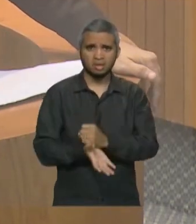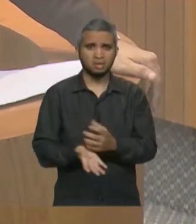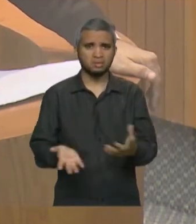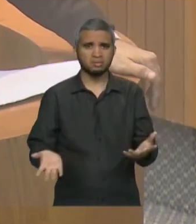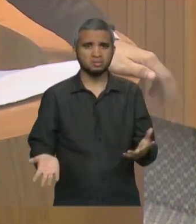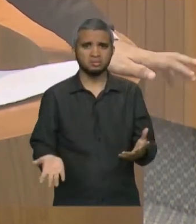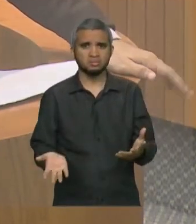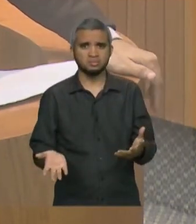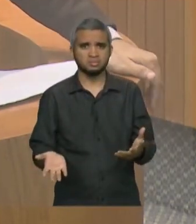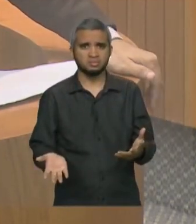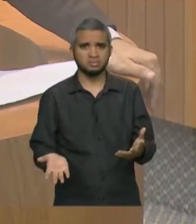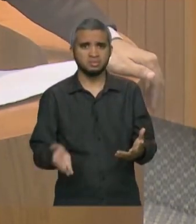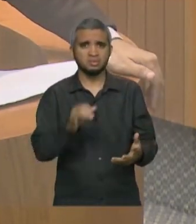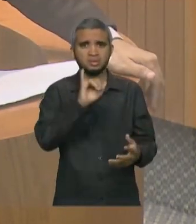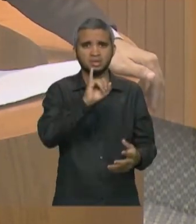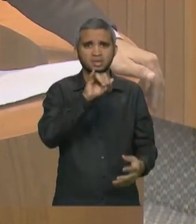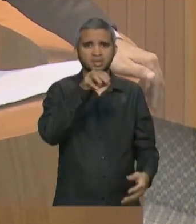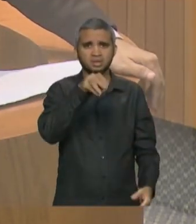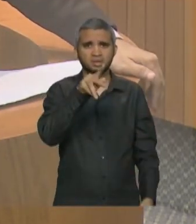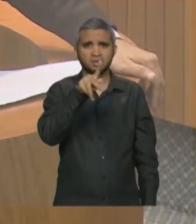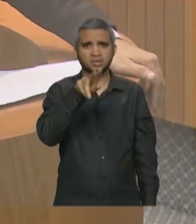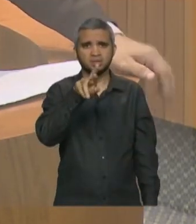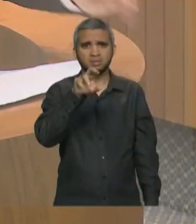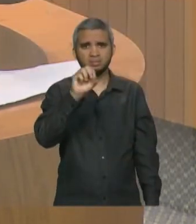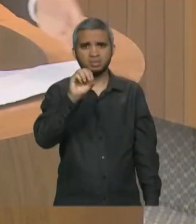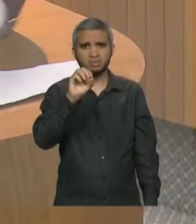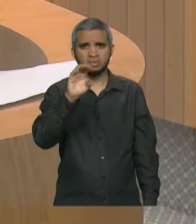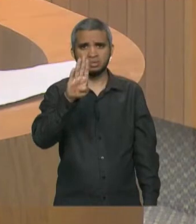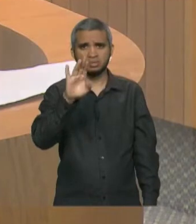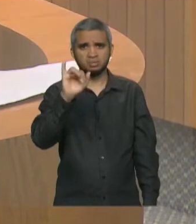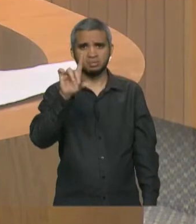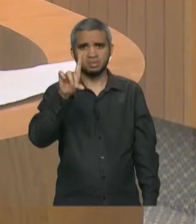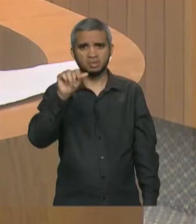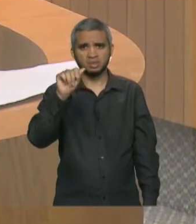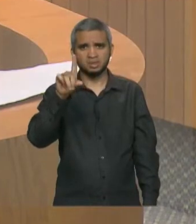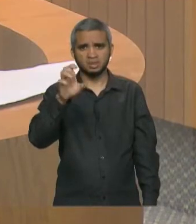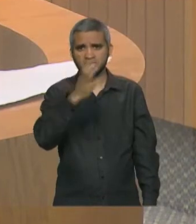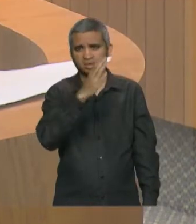Isso é improbidade administrativa! Isso não existe!